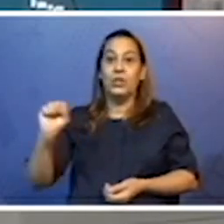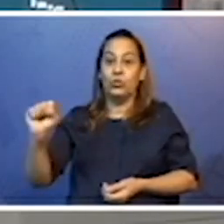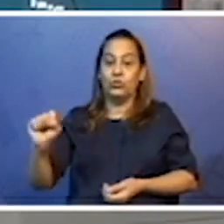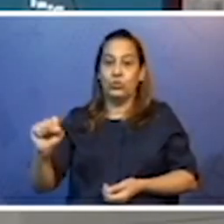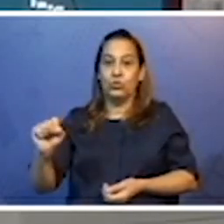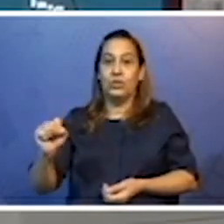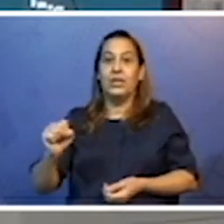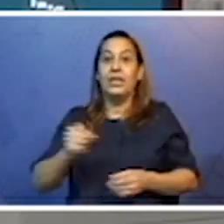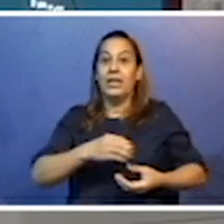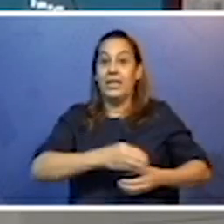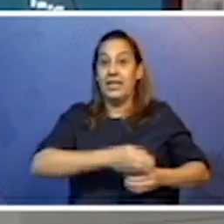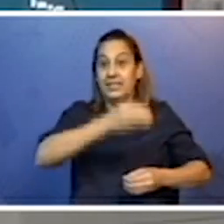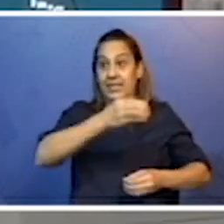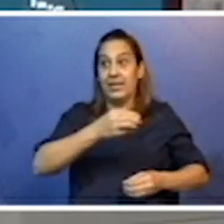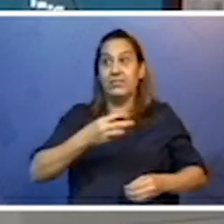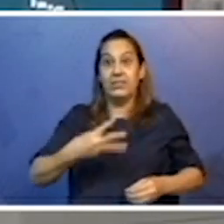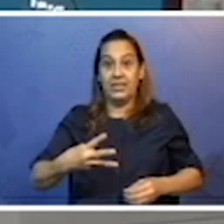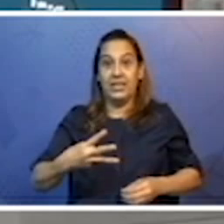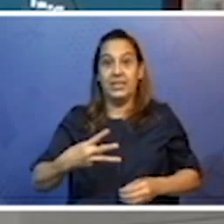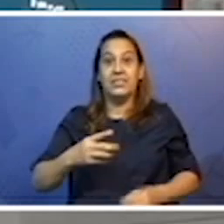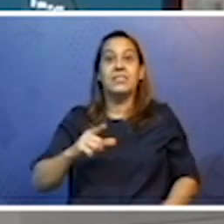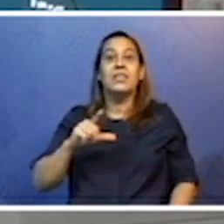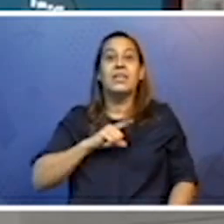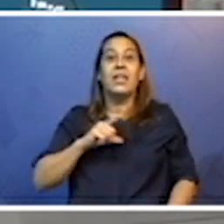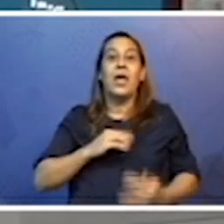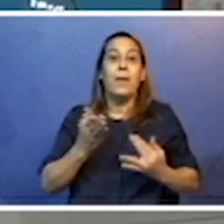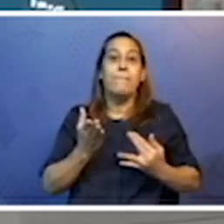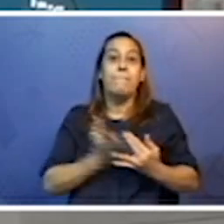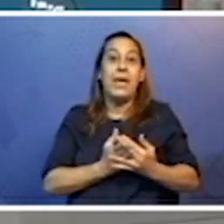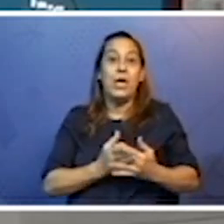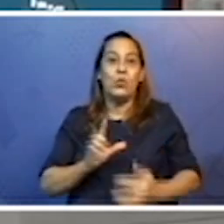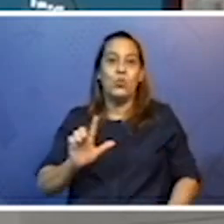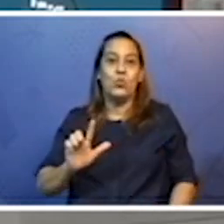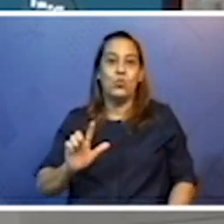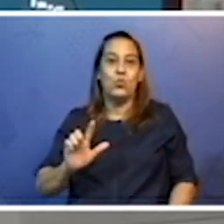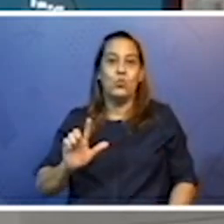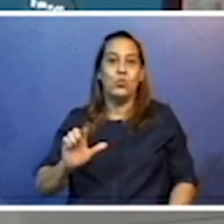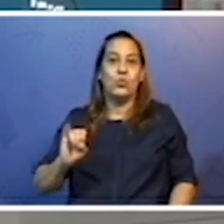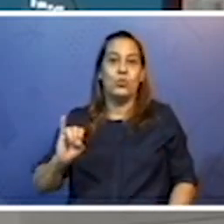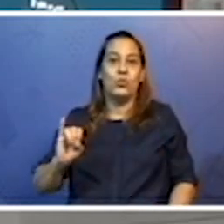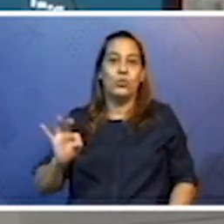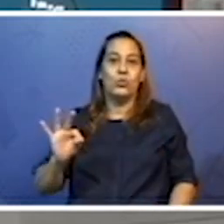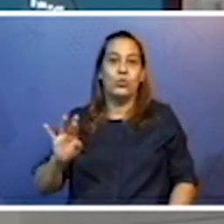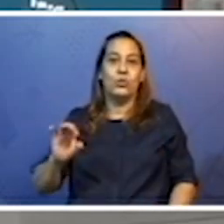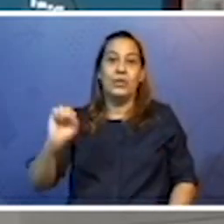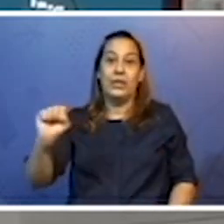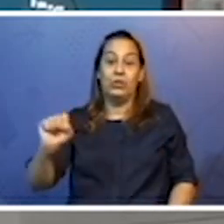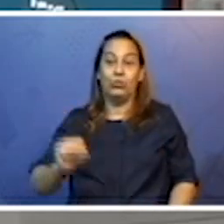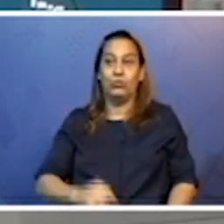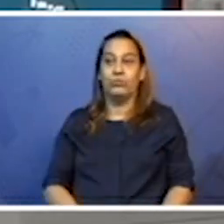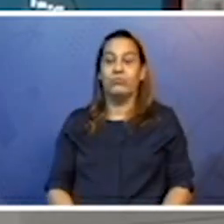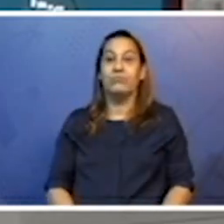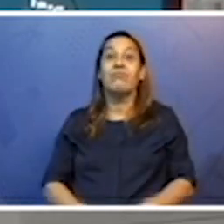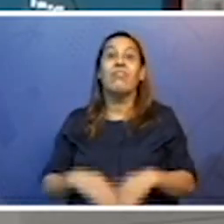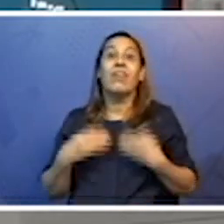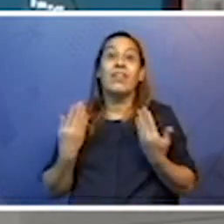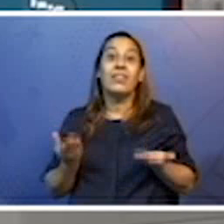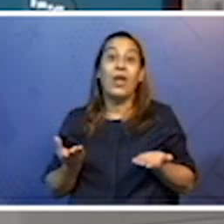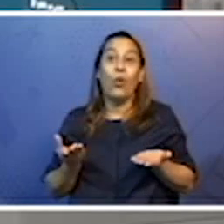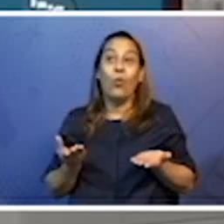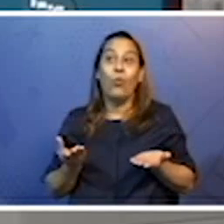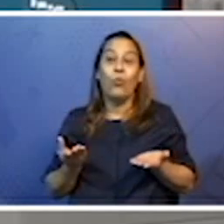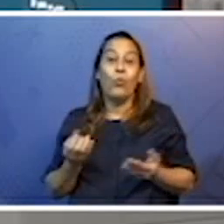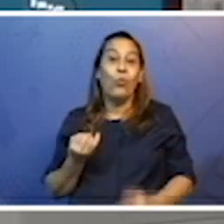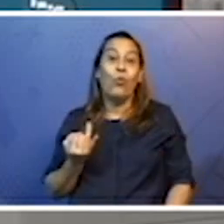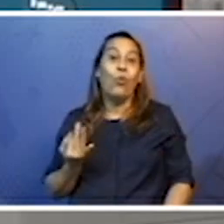500 mililitros. Lembra que nós estudamos? 500 mililitros. E aí? 2